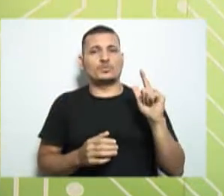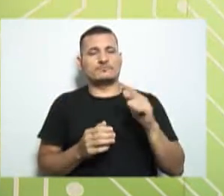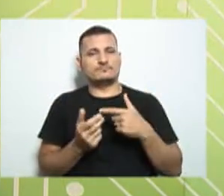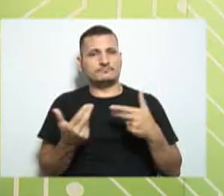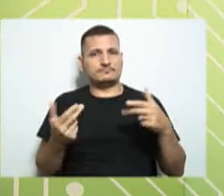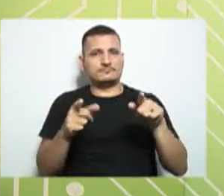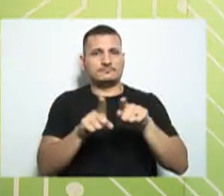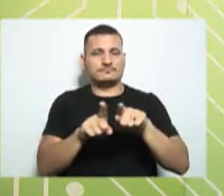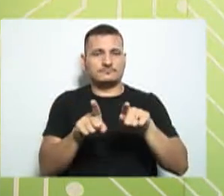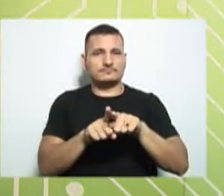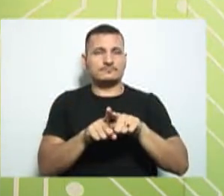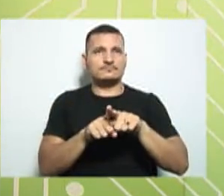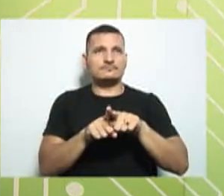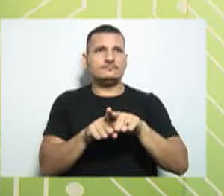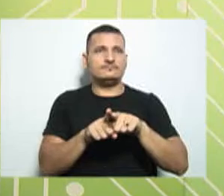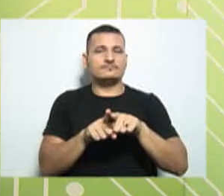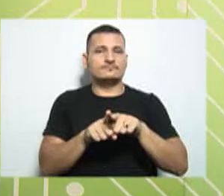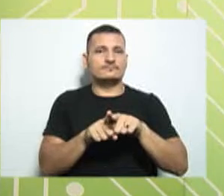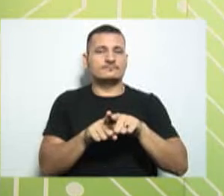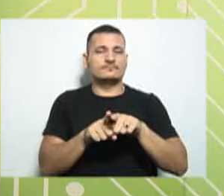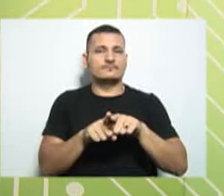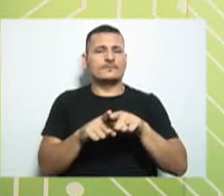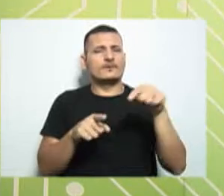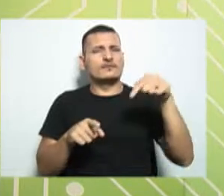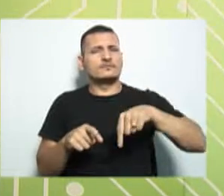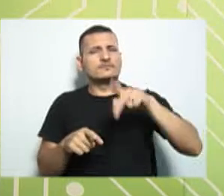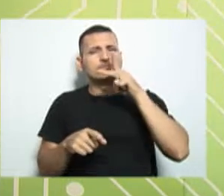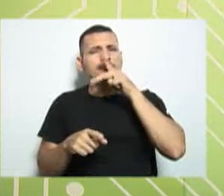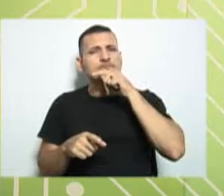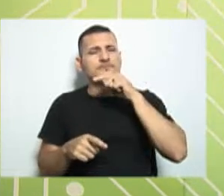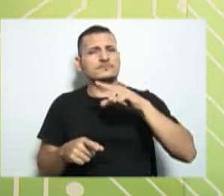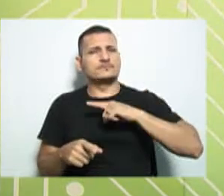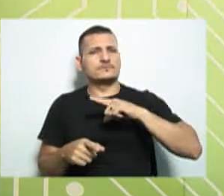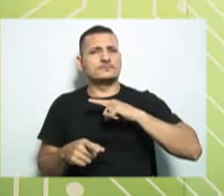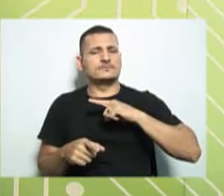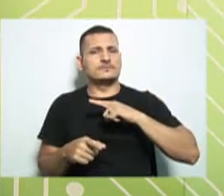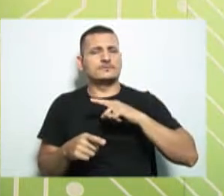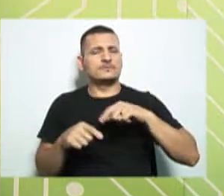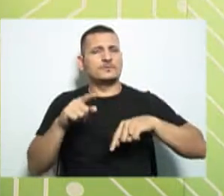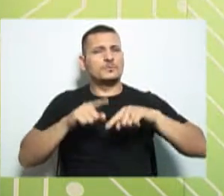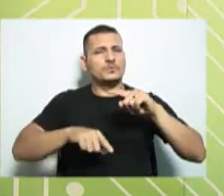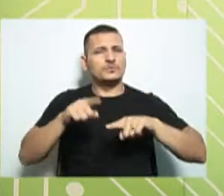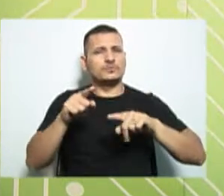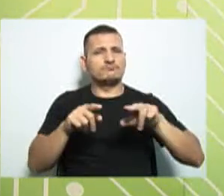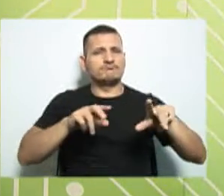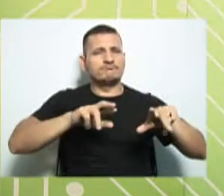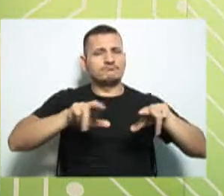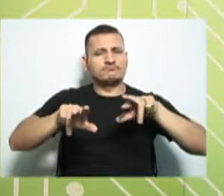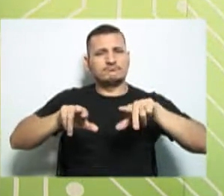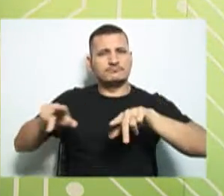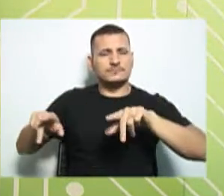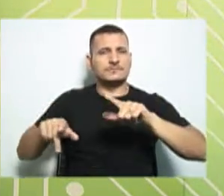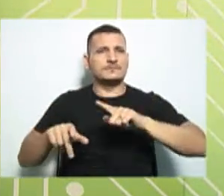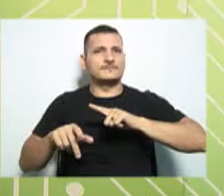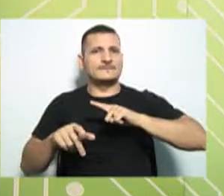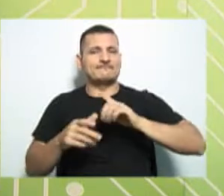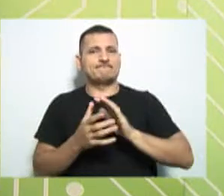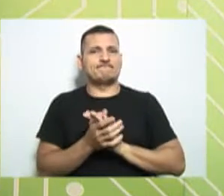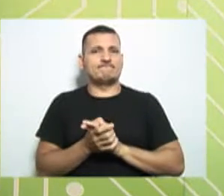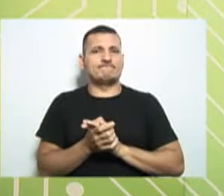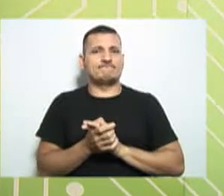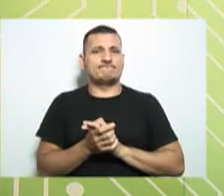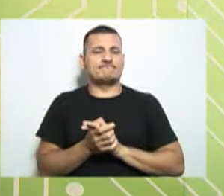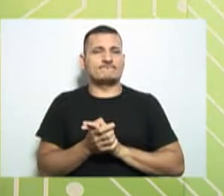vi aqui em Porto Velho, existem bastante essas questões desses produtos diferenciados. Nós temos as nossas